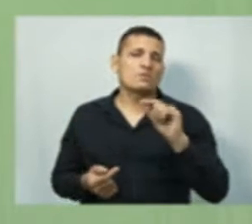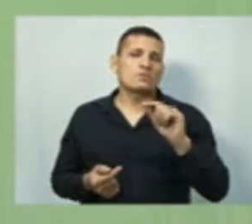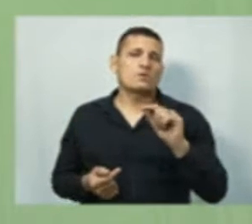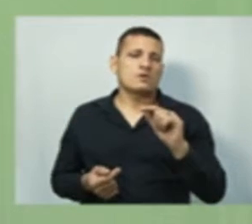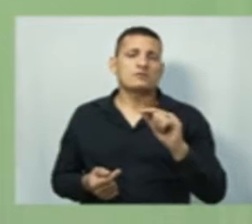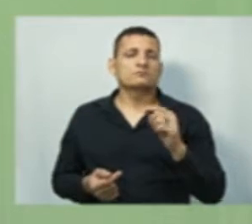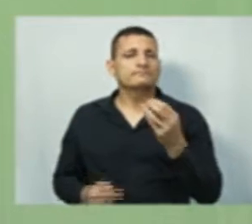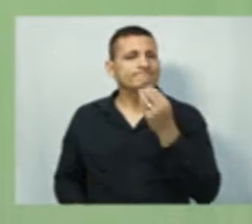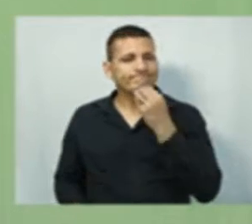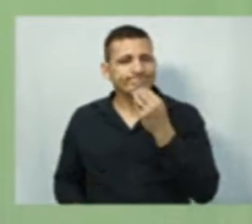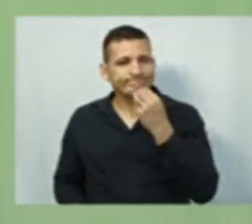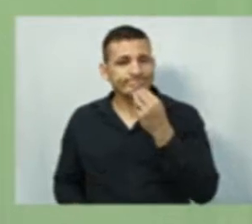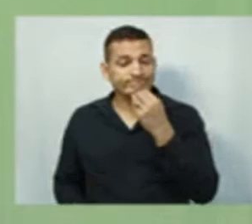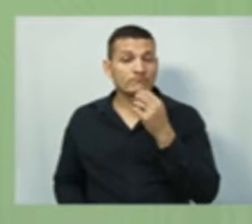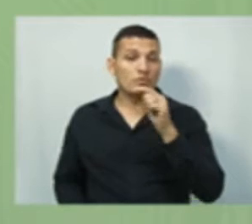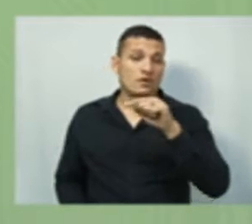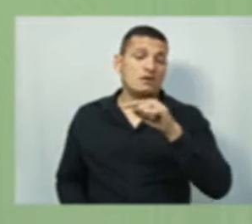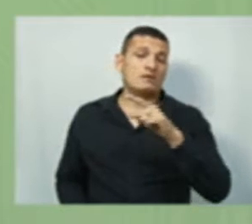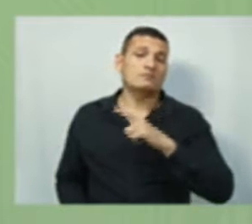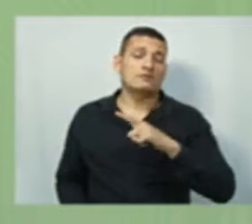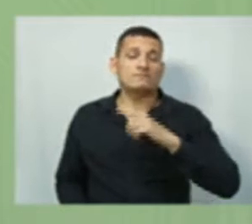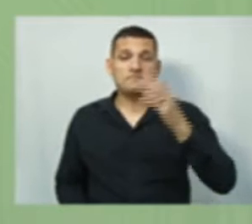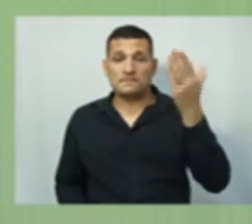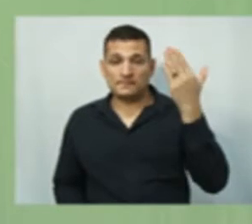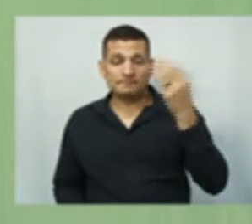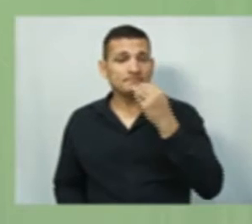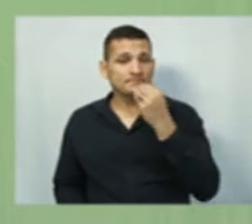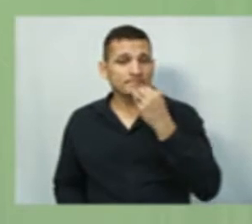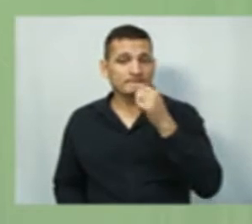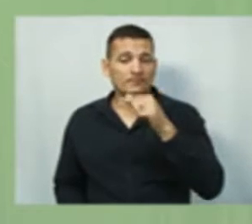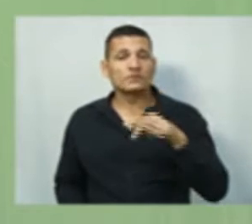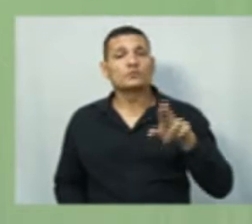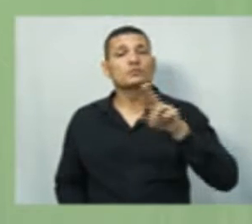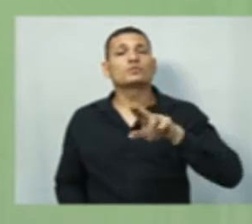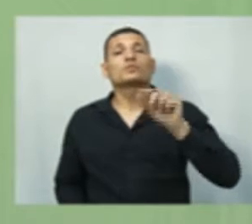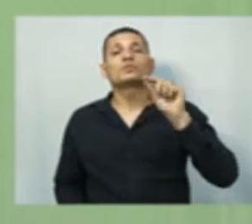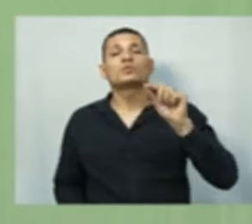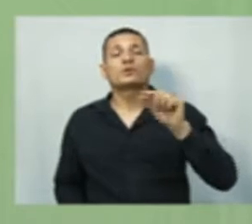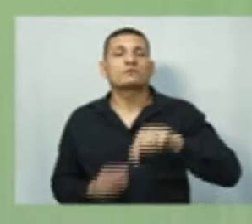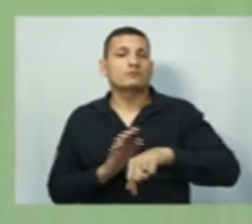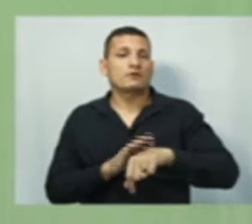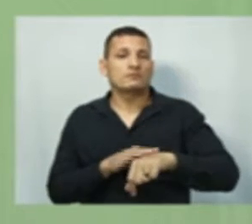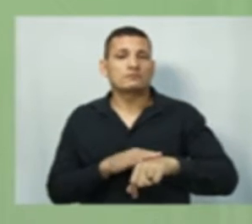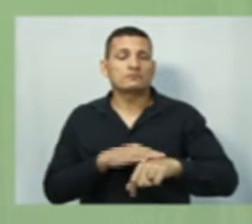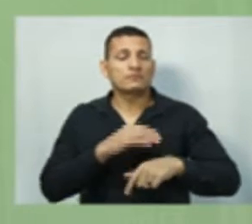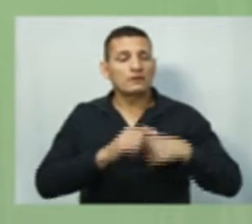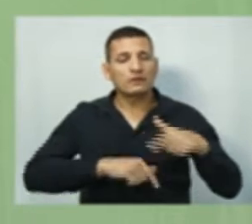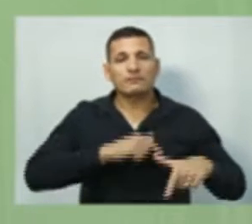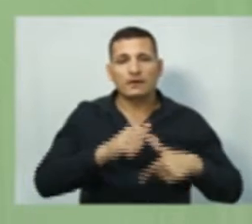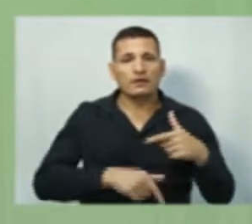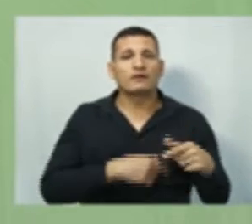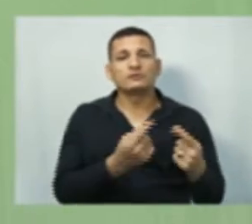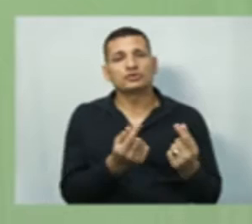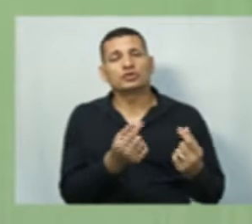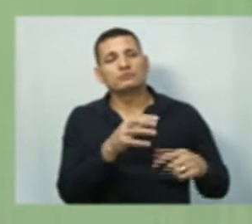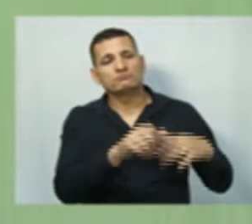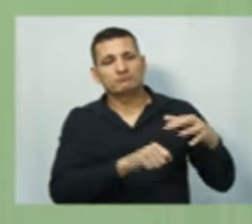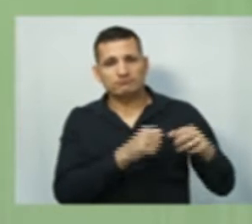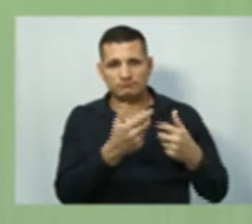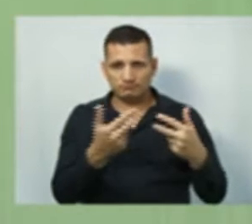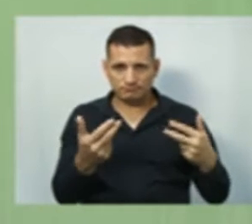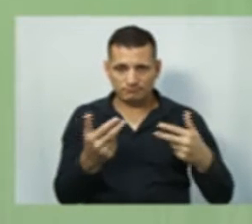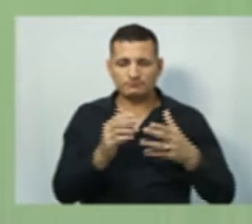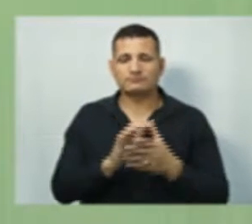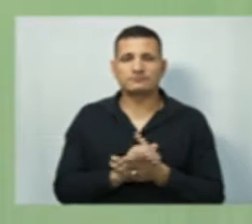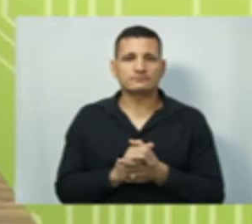A oportunidade que ele teve daquele tempo, ele utilizou para ganhar dinheiro. A oportunidade daquele dinheiro está usando para aquisição de outras coisas. A